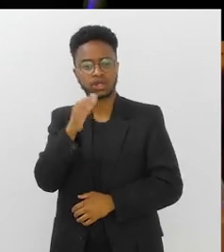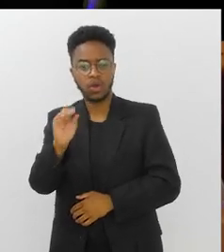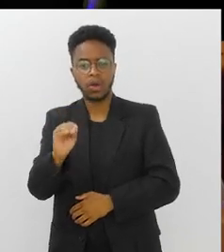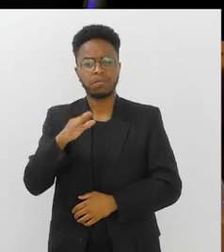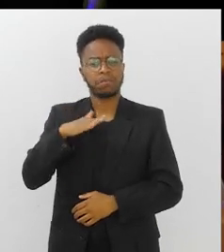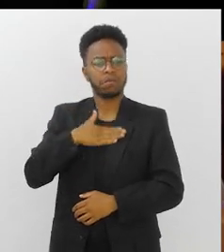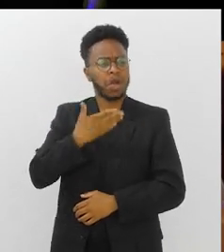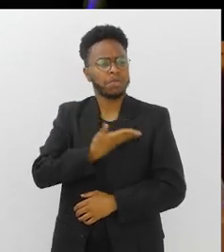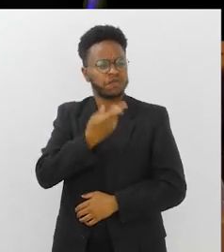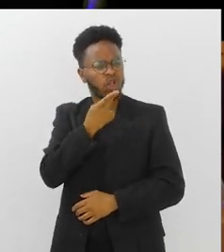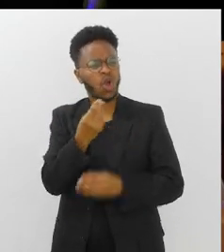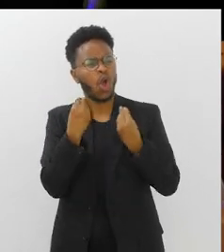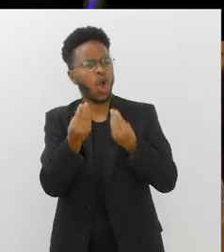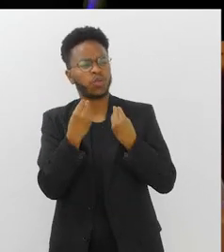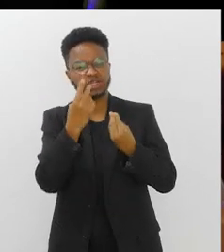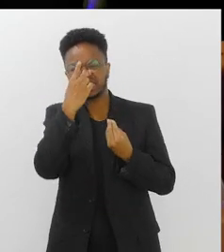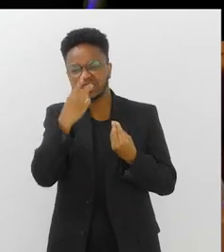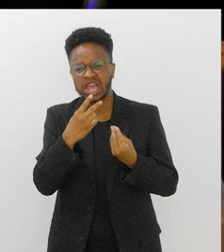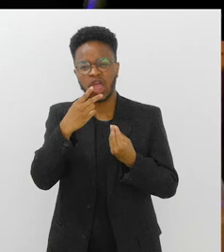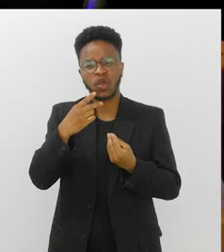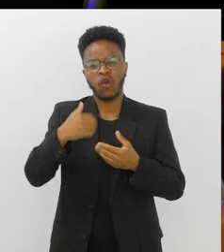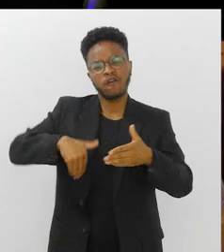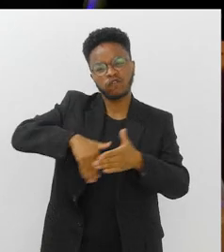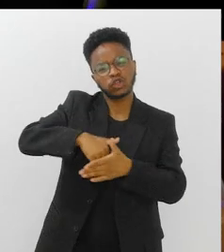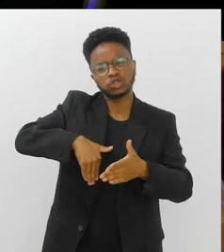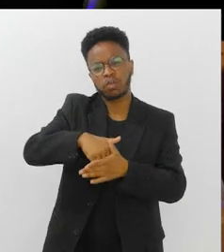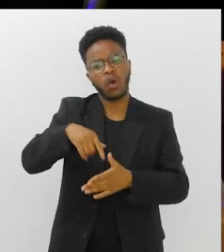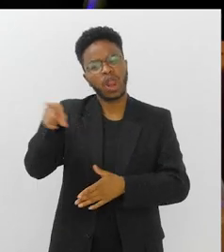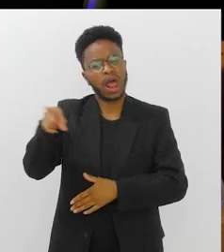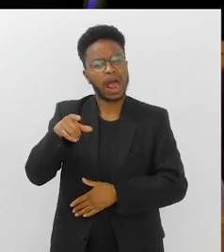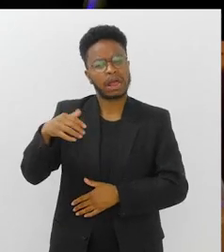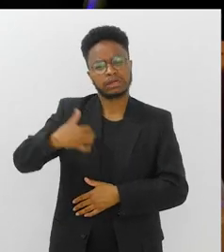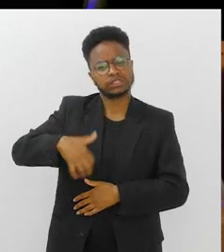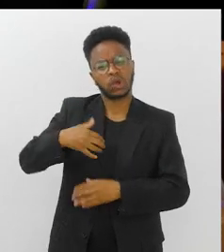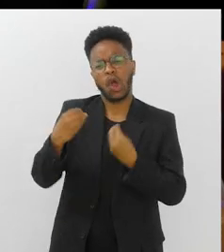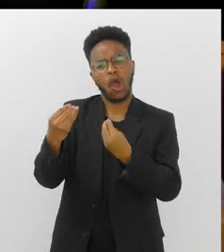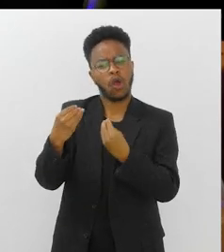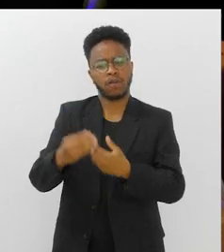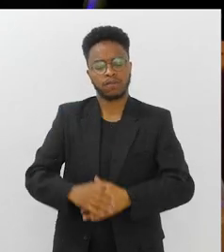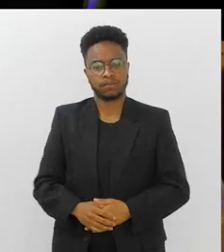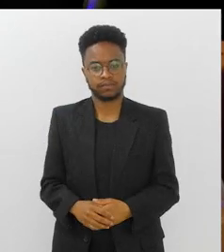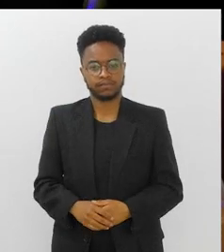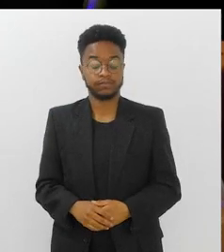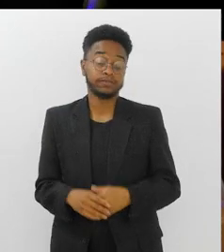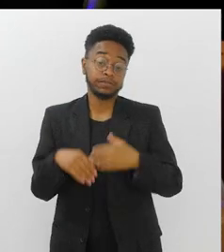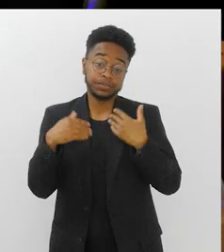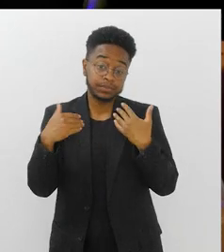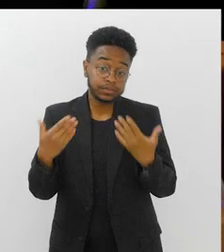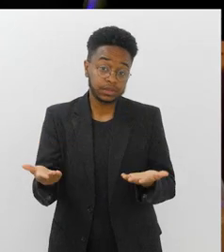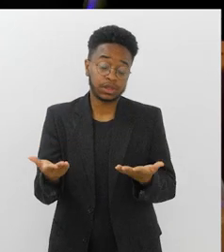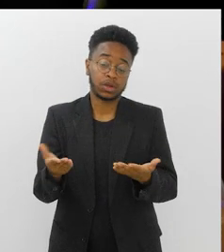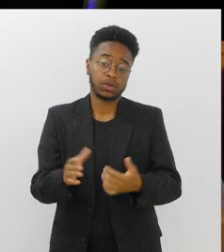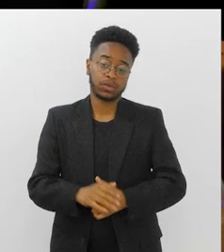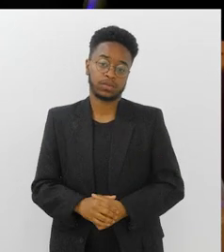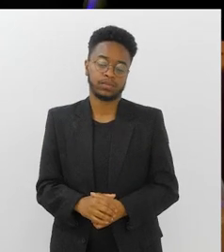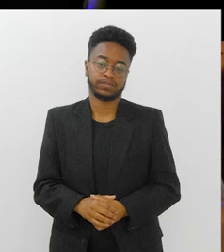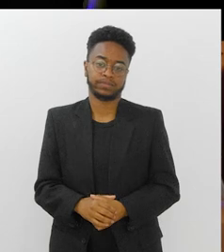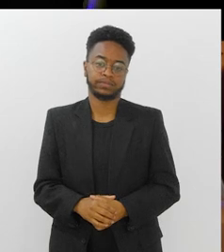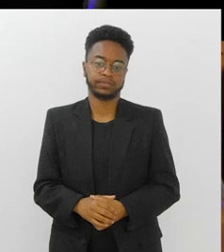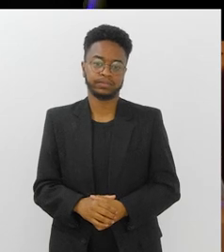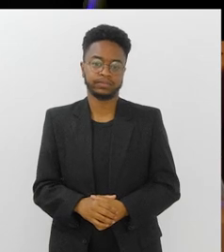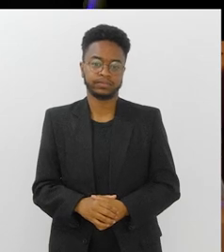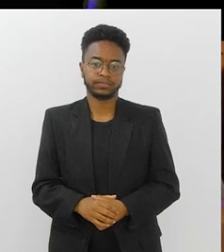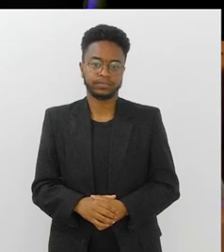cara tá maluco cara como é que cego você vai jogar futebol campeonato em Assunção Como assim entendeu então eh